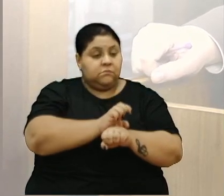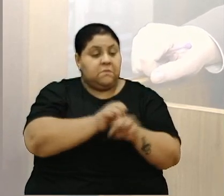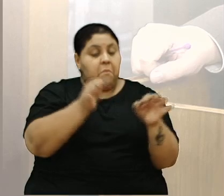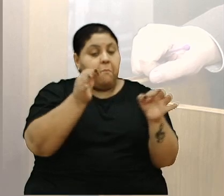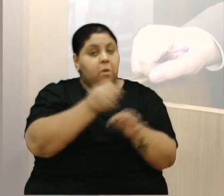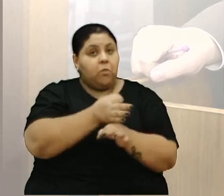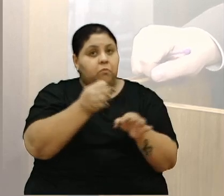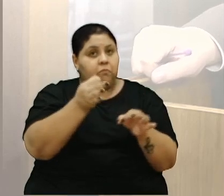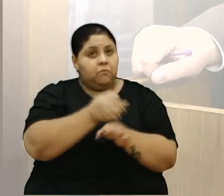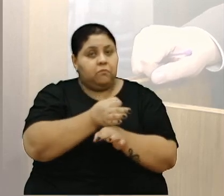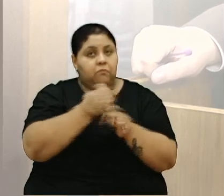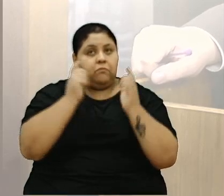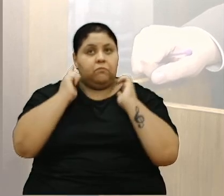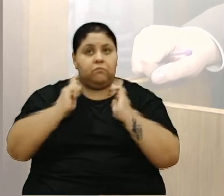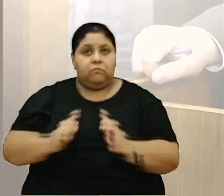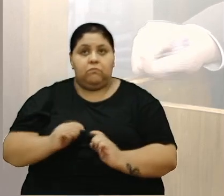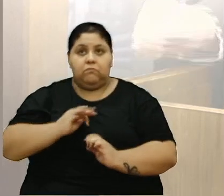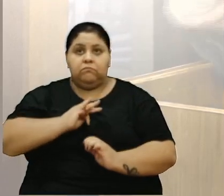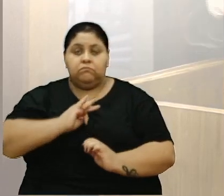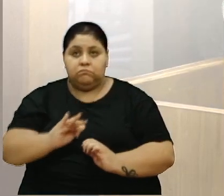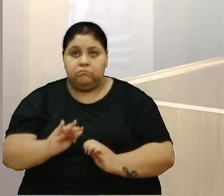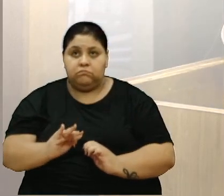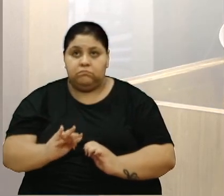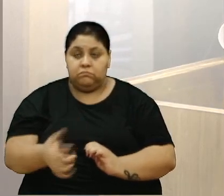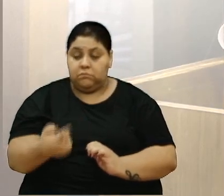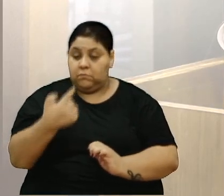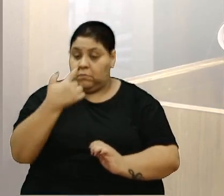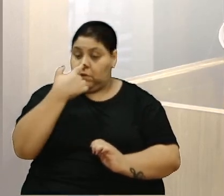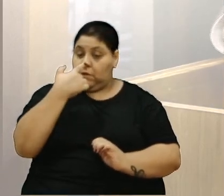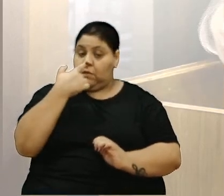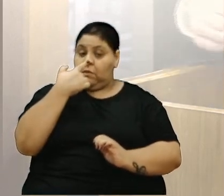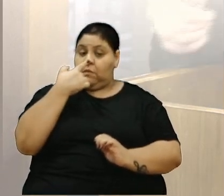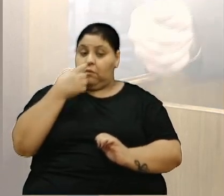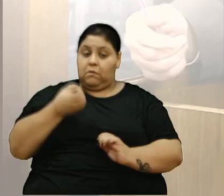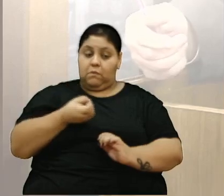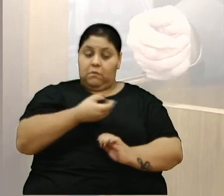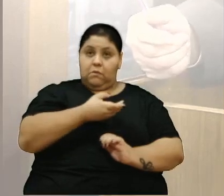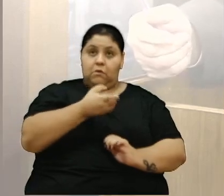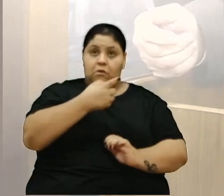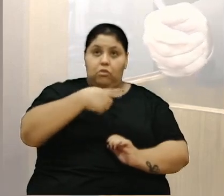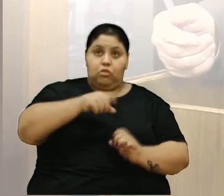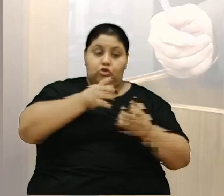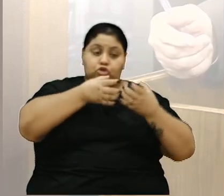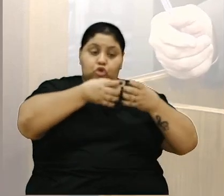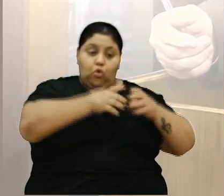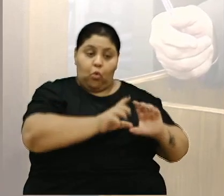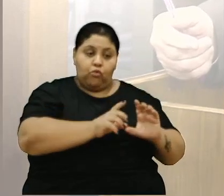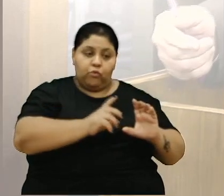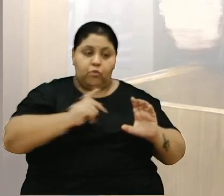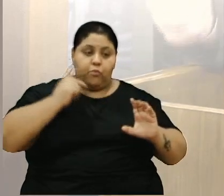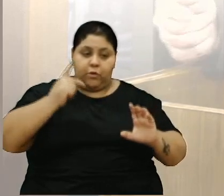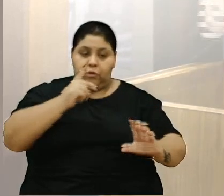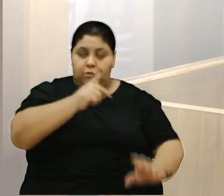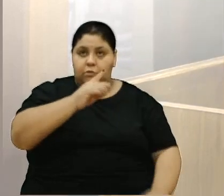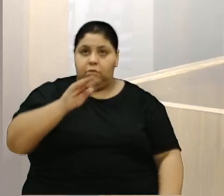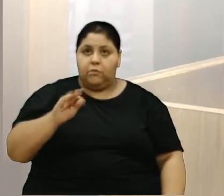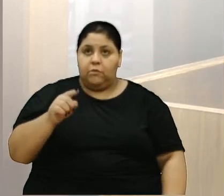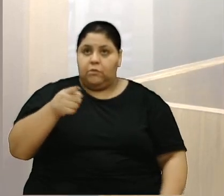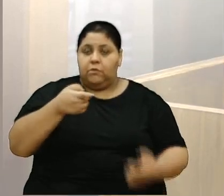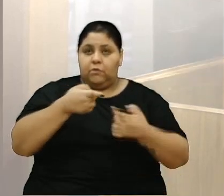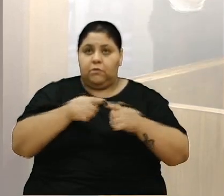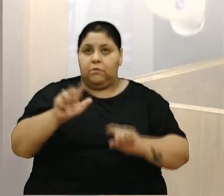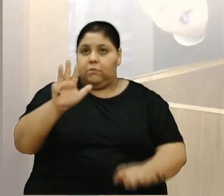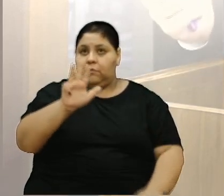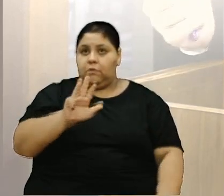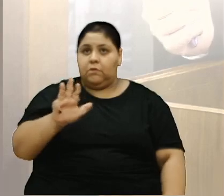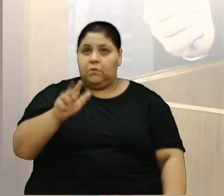eficiente. Que o governo federal, pasmem, mesmo sendo do Novo, e nós somos adversários políticos do PT, mas se o Lula fizer alguma coisa